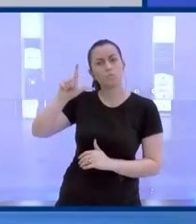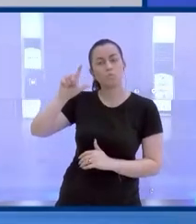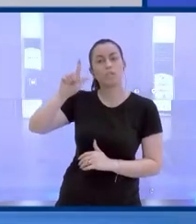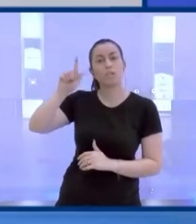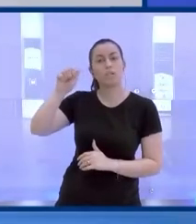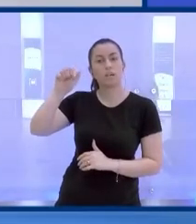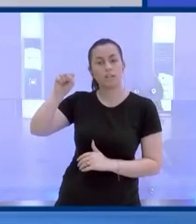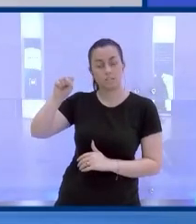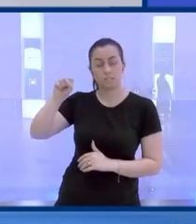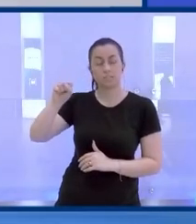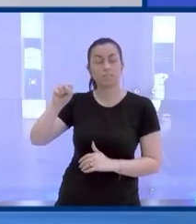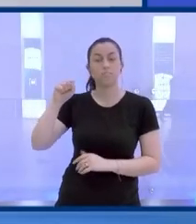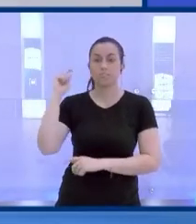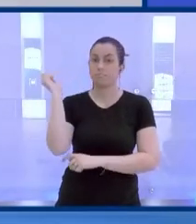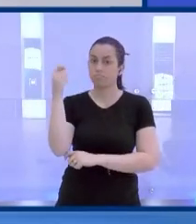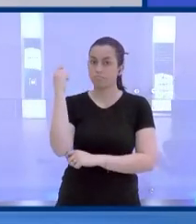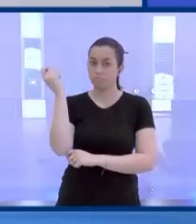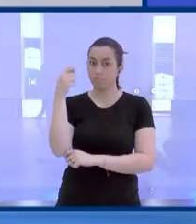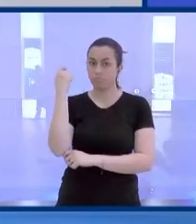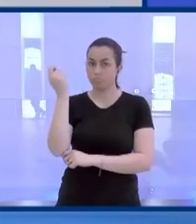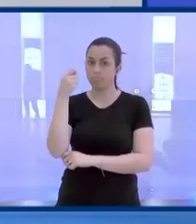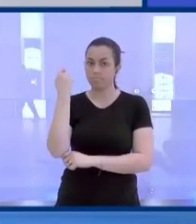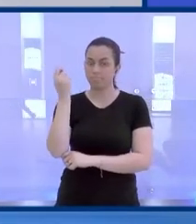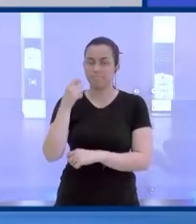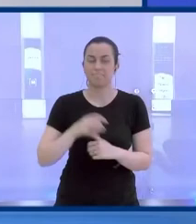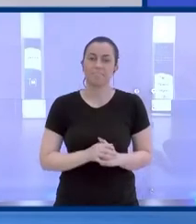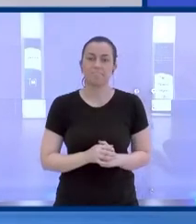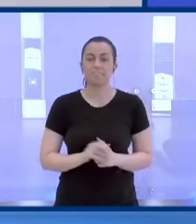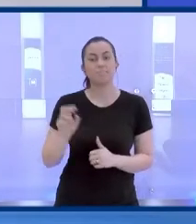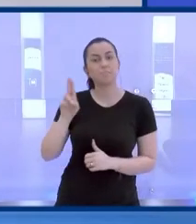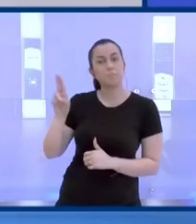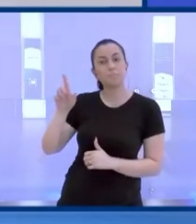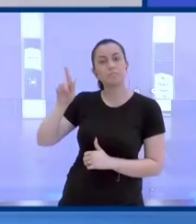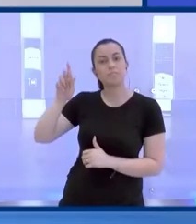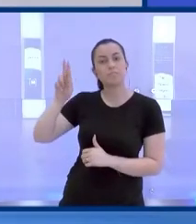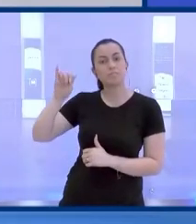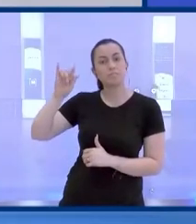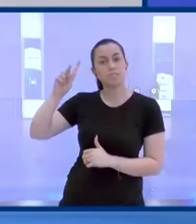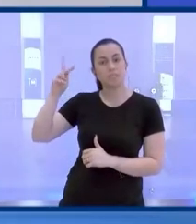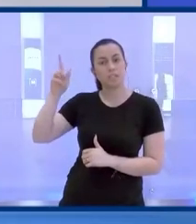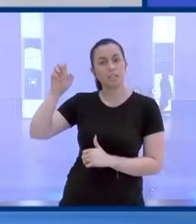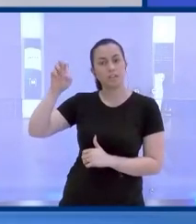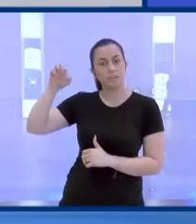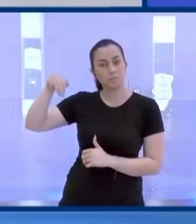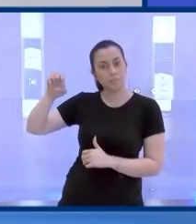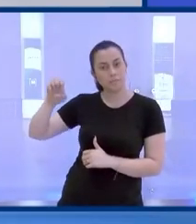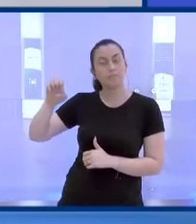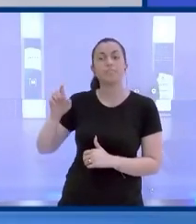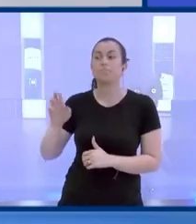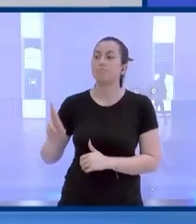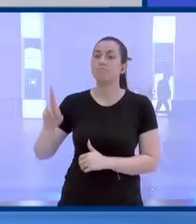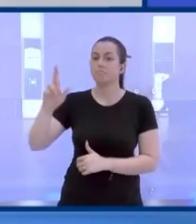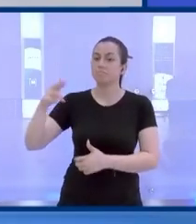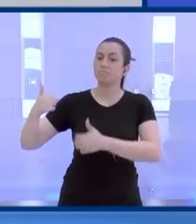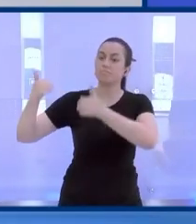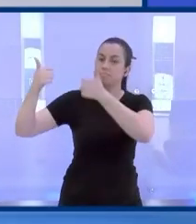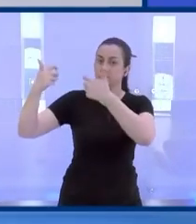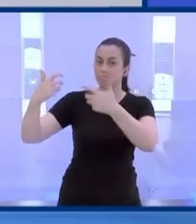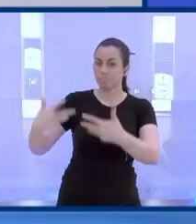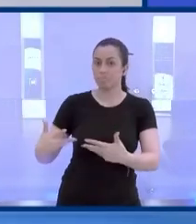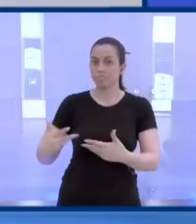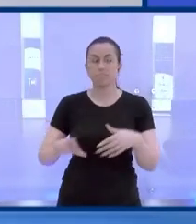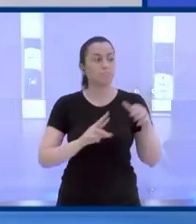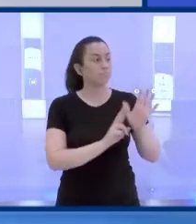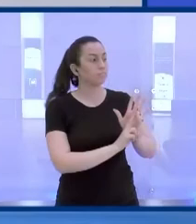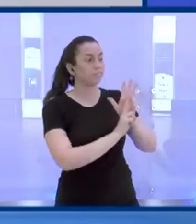Estado do Rio Grande do Sul. Meu nome é Guilherme Peixoto, diretor dessa sessão, e eu conduzirei os trabalhos tendo ao meu lado o representante